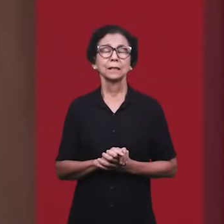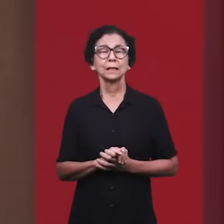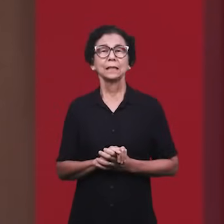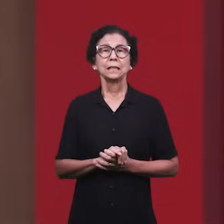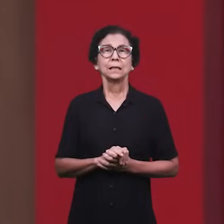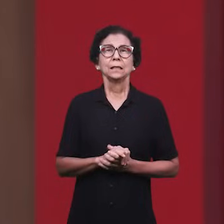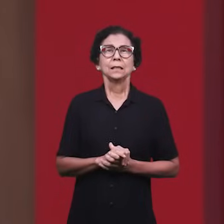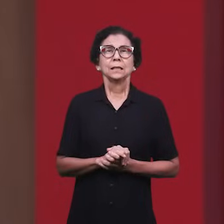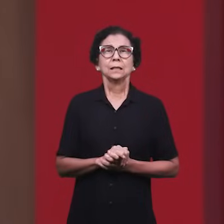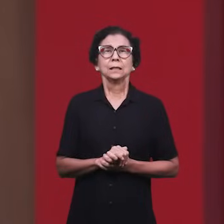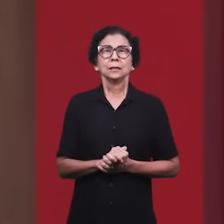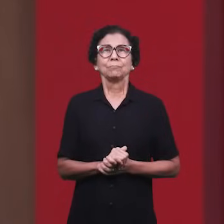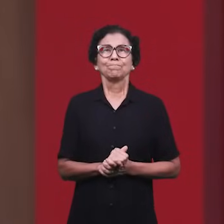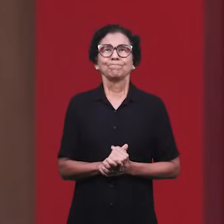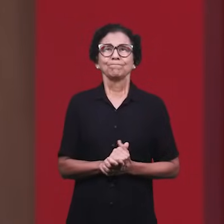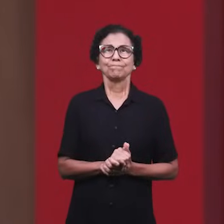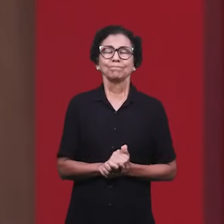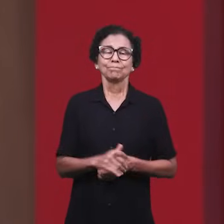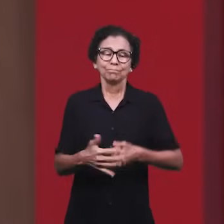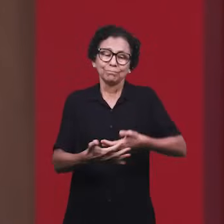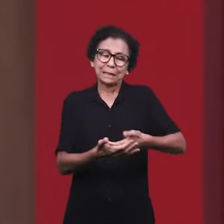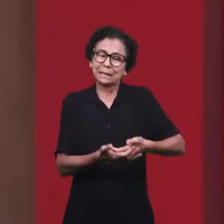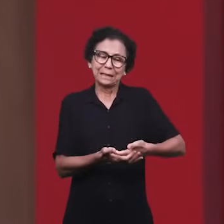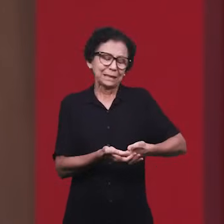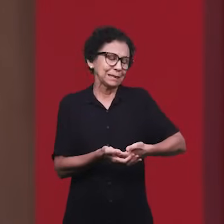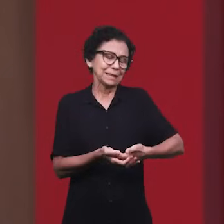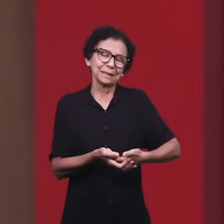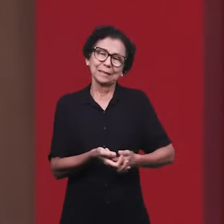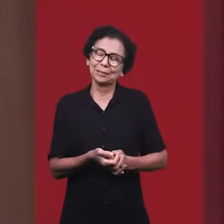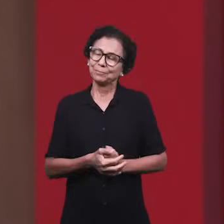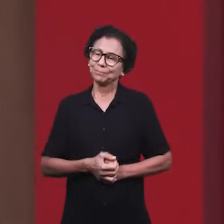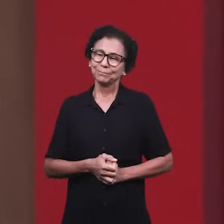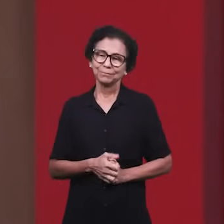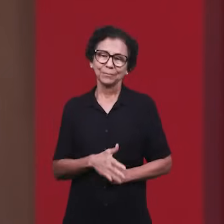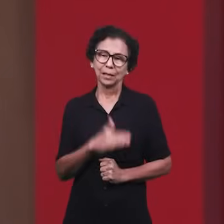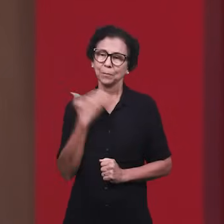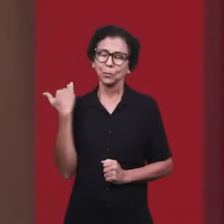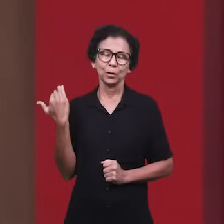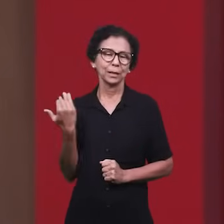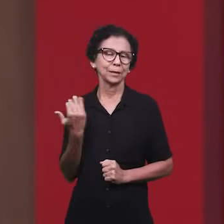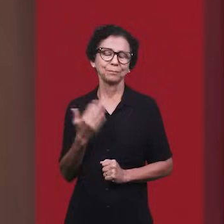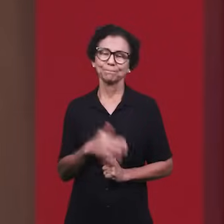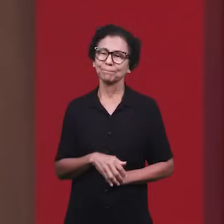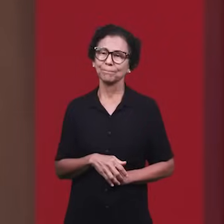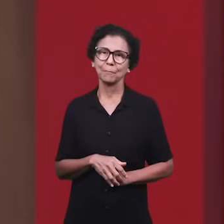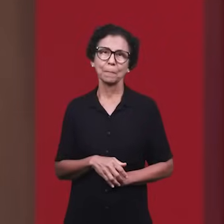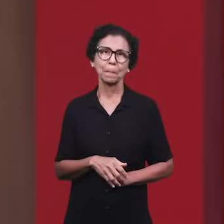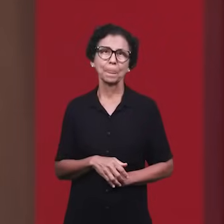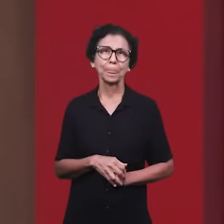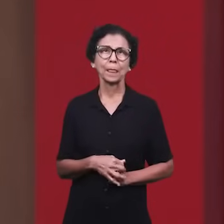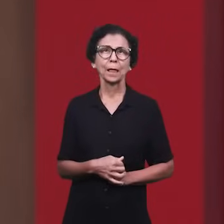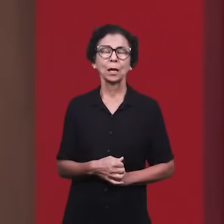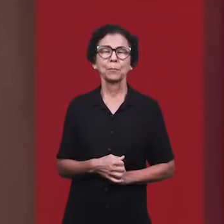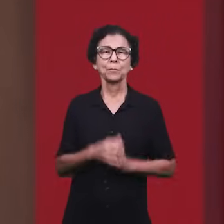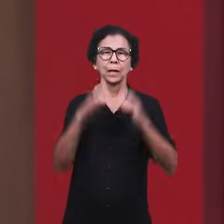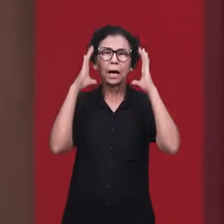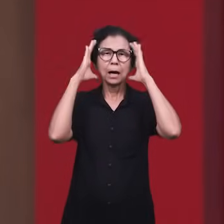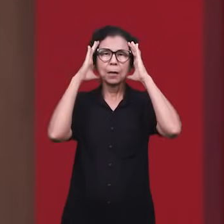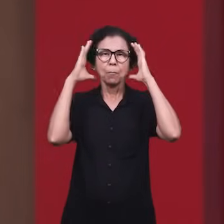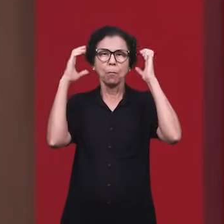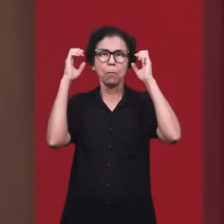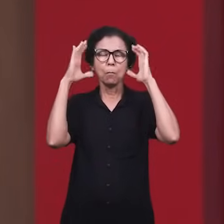situação a criança que não ia ter jeito ela tava com problema na aquele crescimento né da